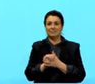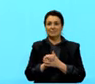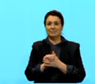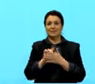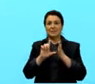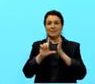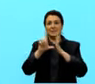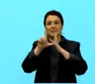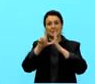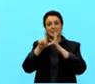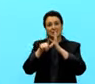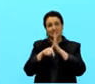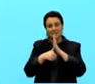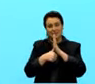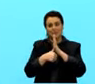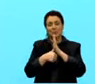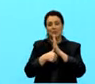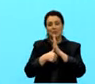Depois da